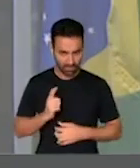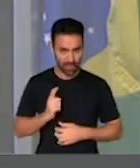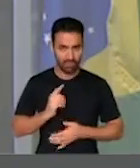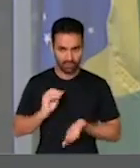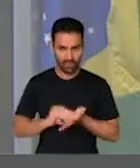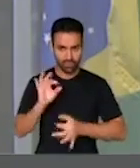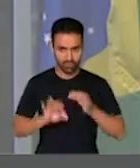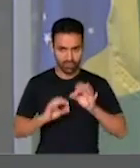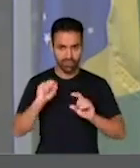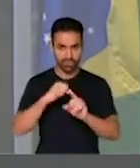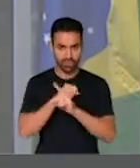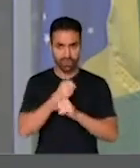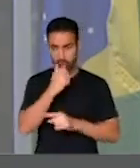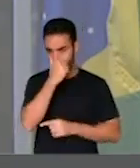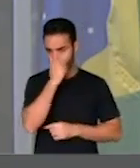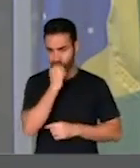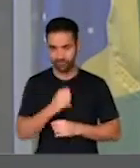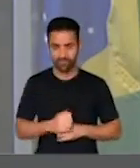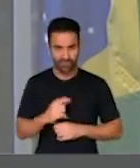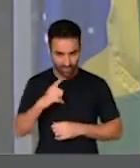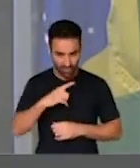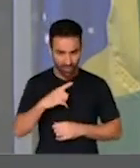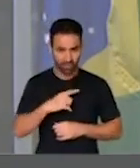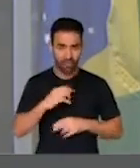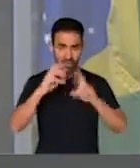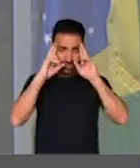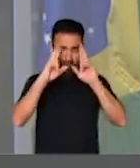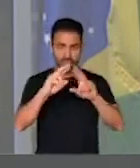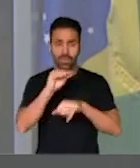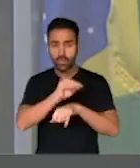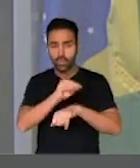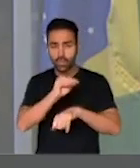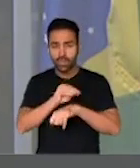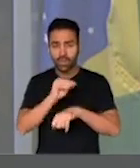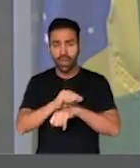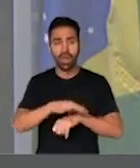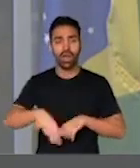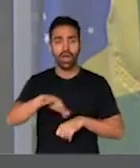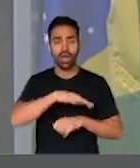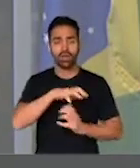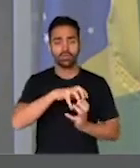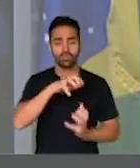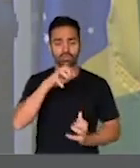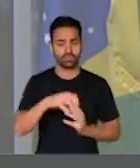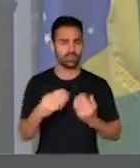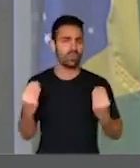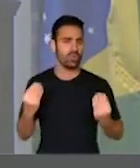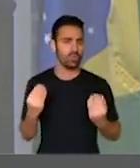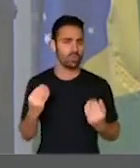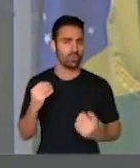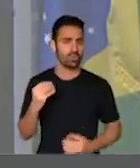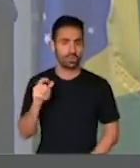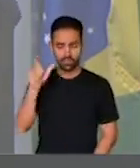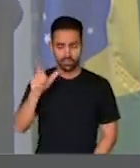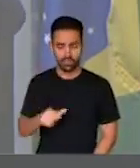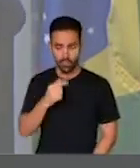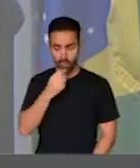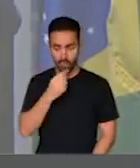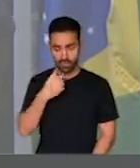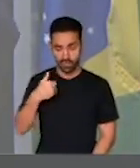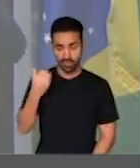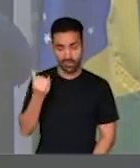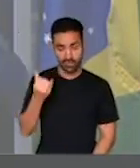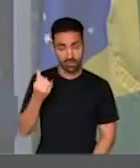te pergunto? Que respeito e que cuidado com idosos, que é esse, quando um senhor de 69 anos está lá na